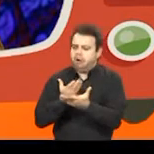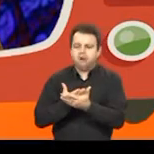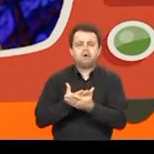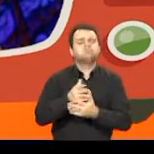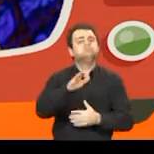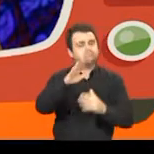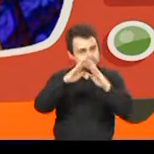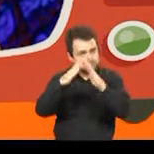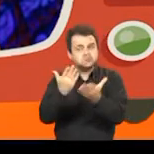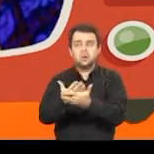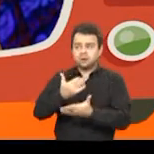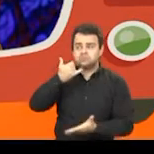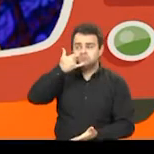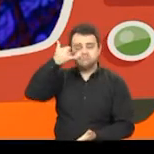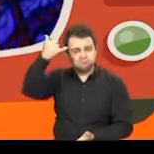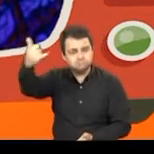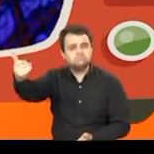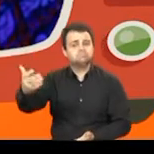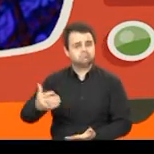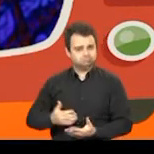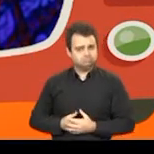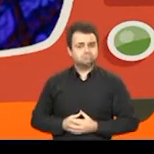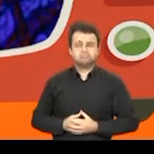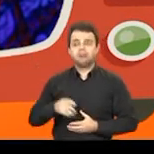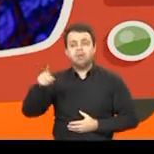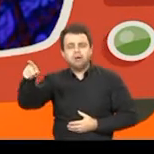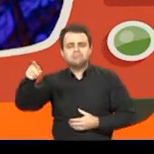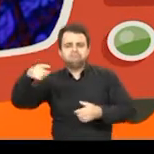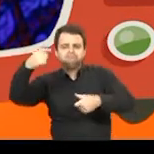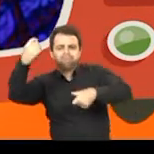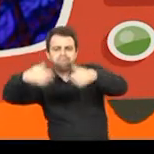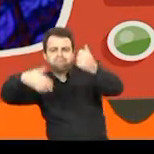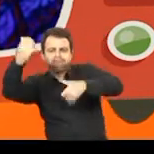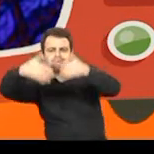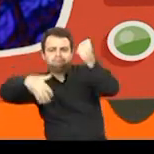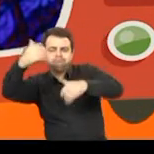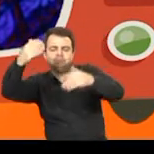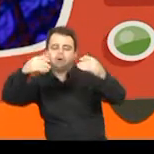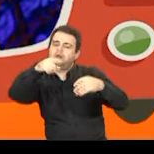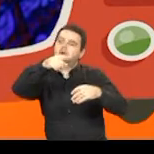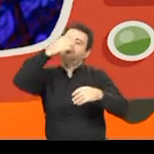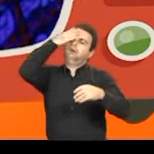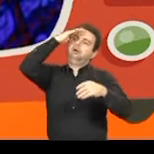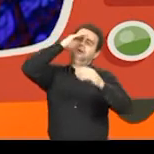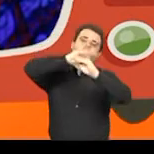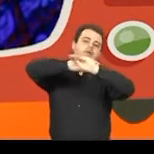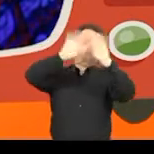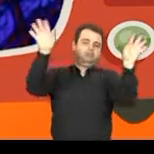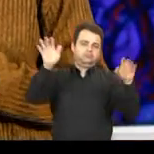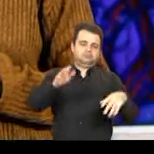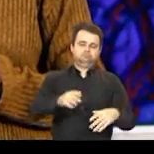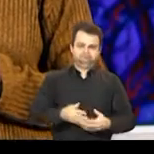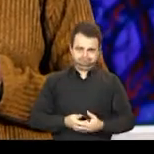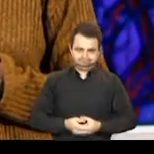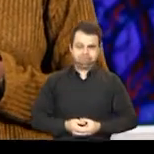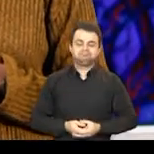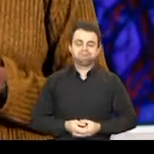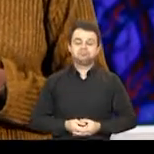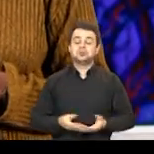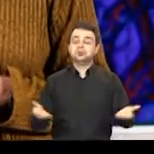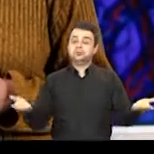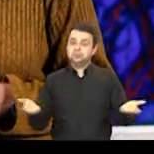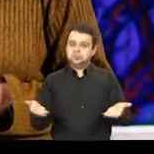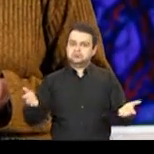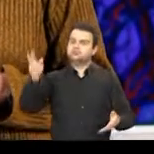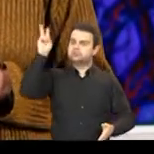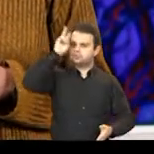em contato com as suas escolas, que lá todas as suas dúvidas serão sanadas. Hoje, além